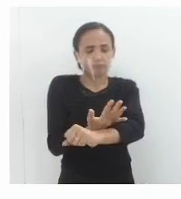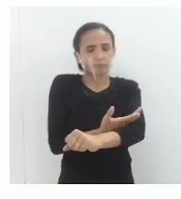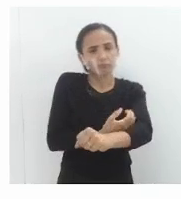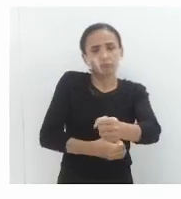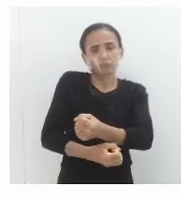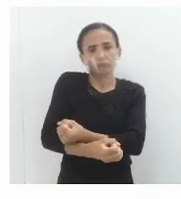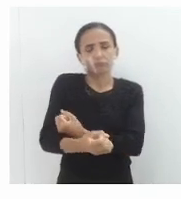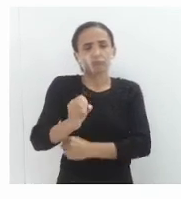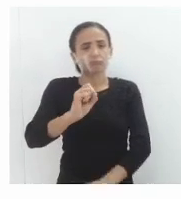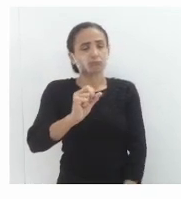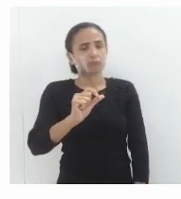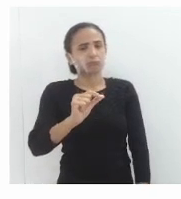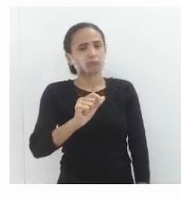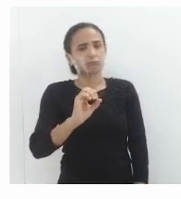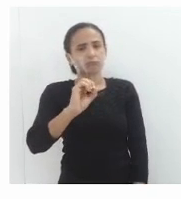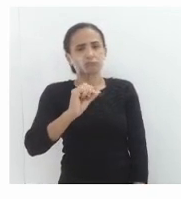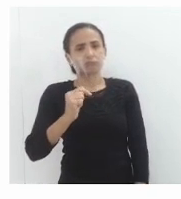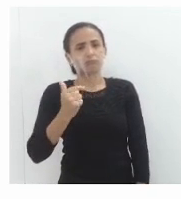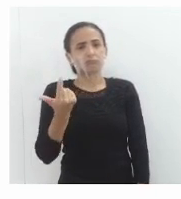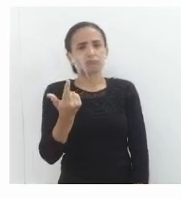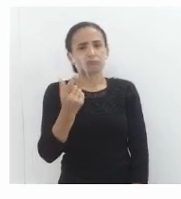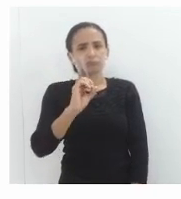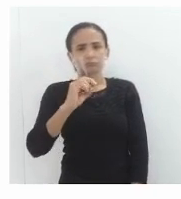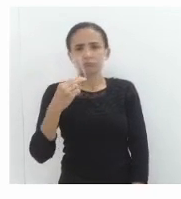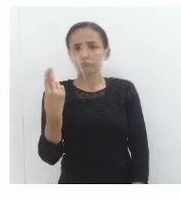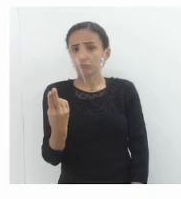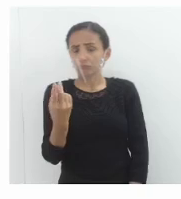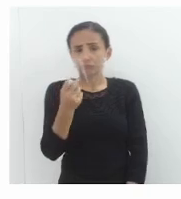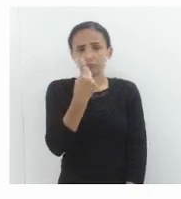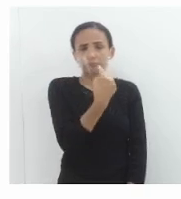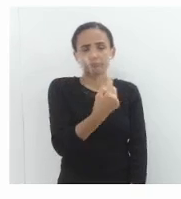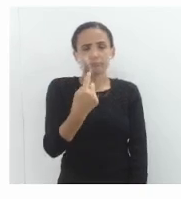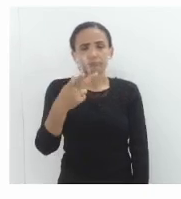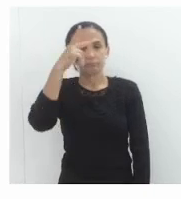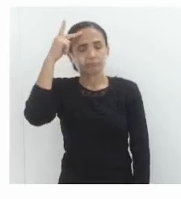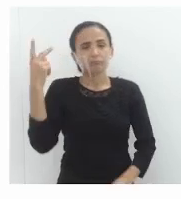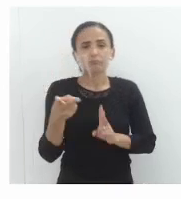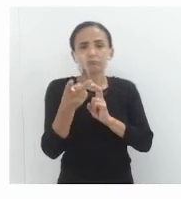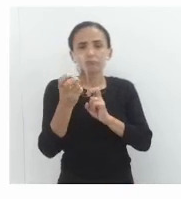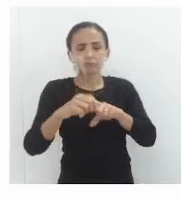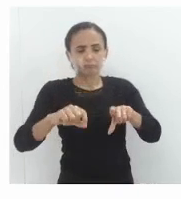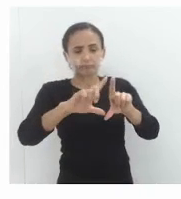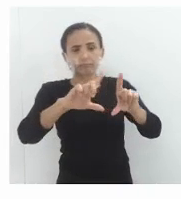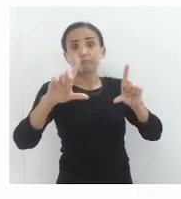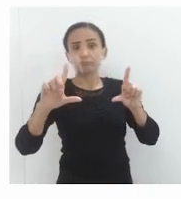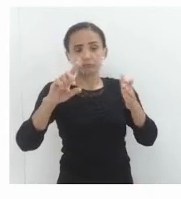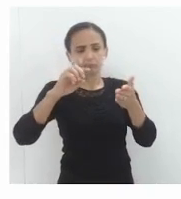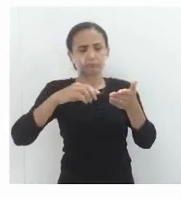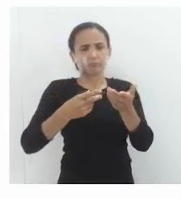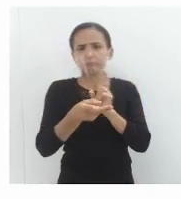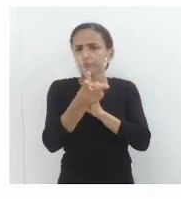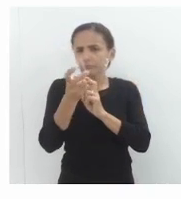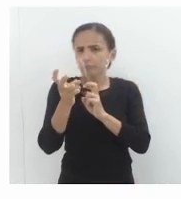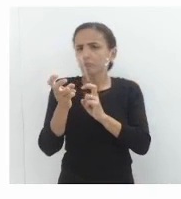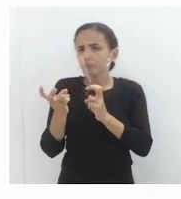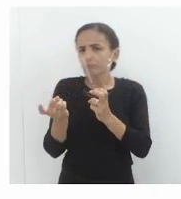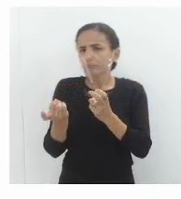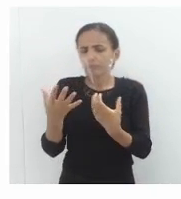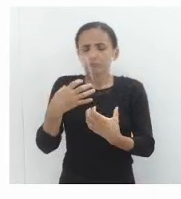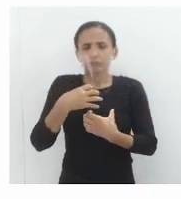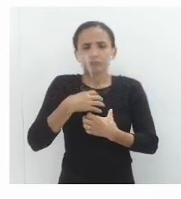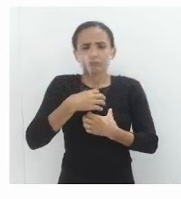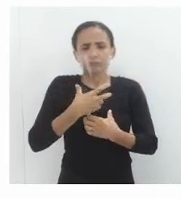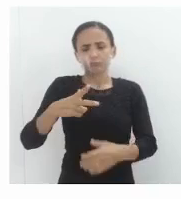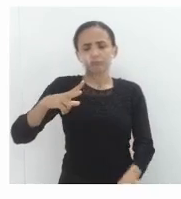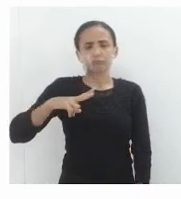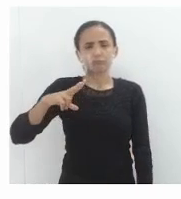ou, sabe, enfim. Então, cada um vai ver esse quadro ou qualquer outro de sua forma peculiar